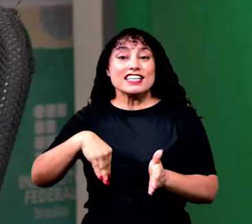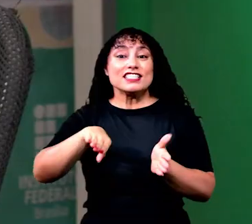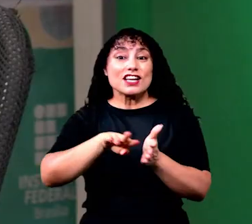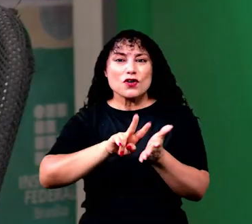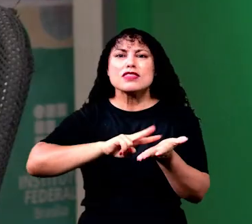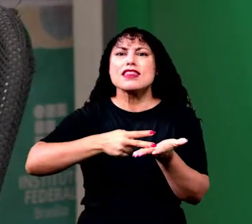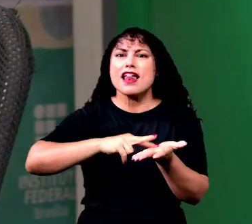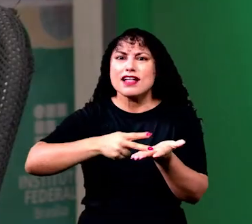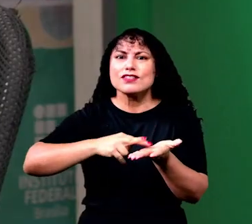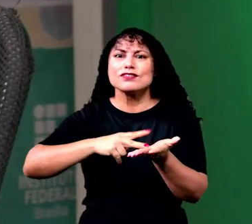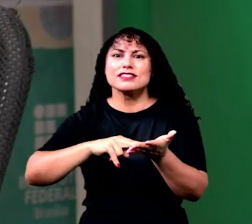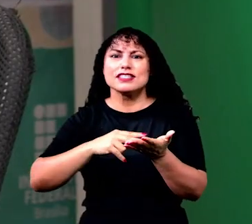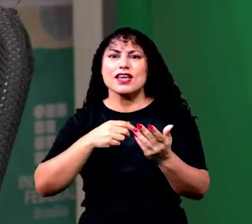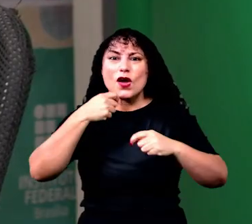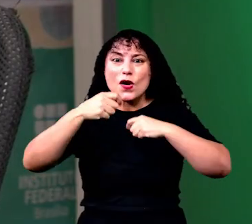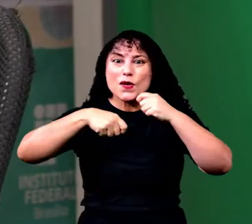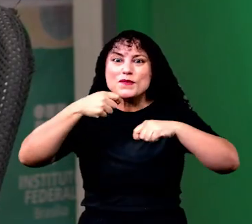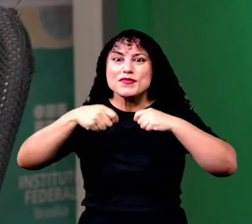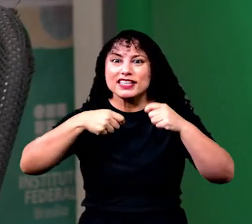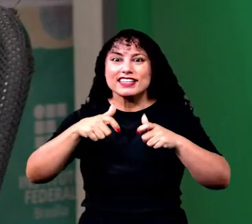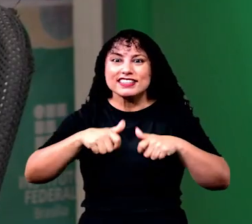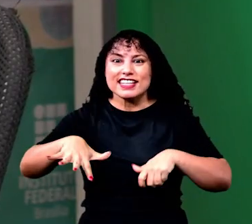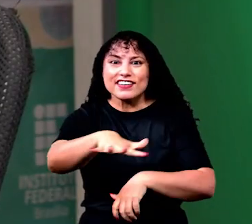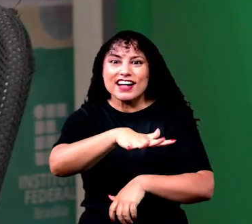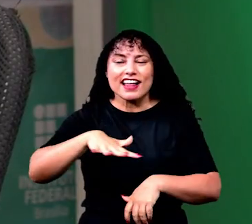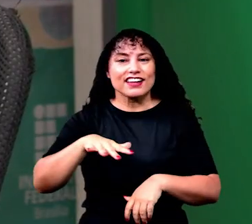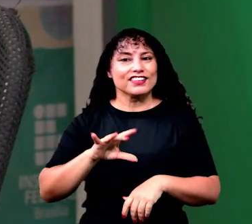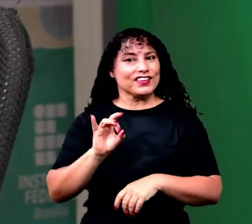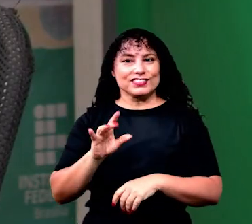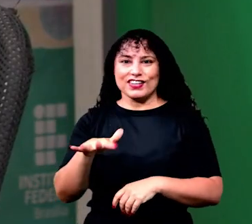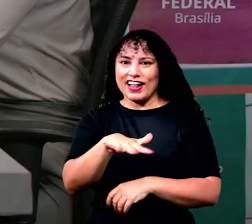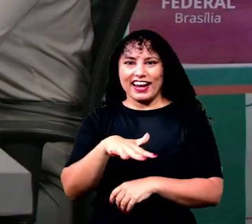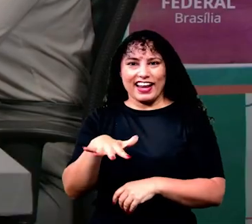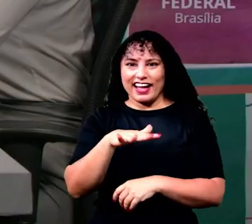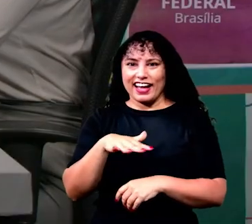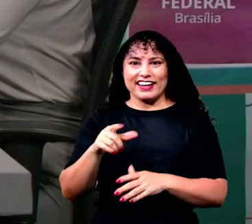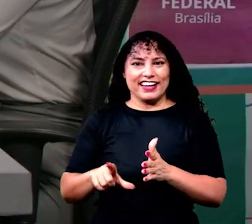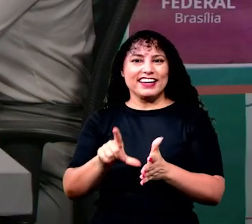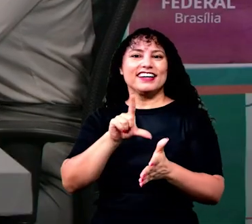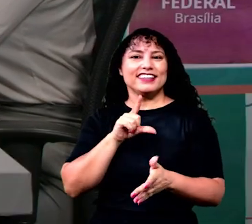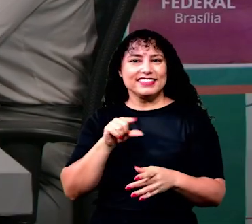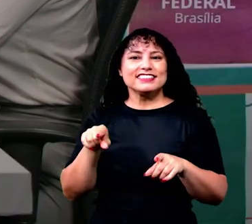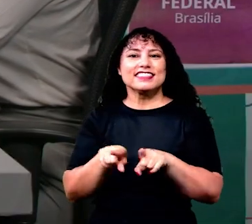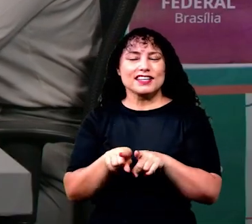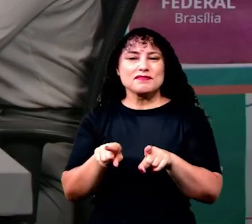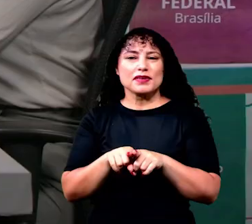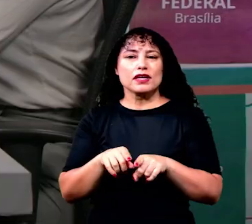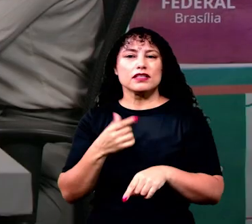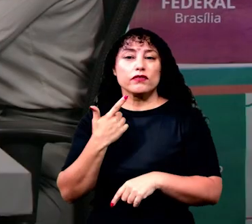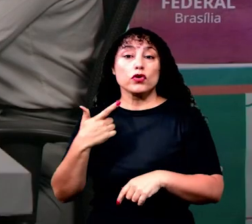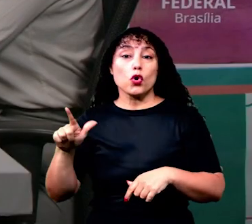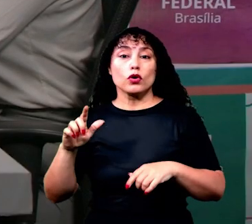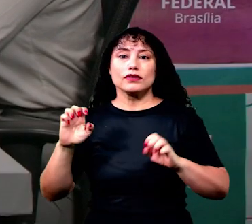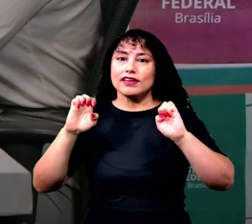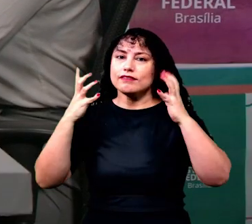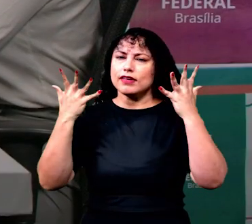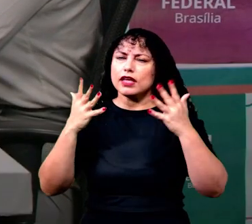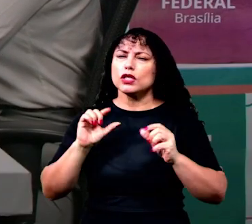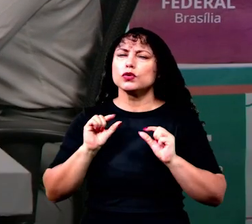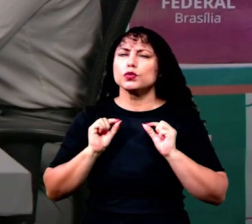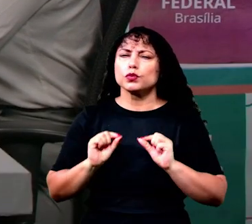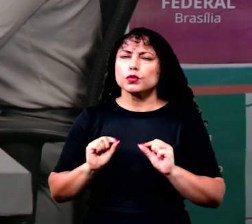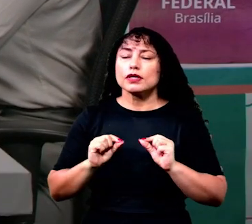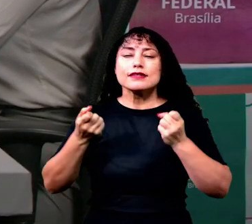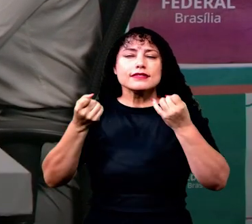Você chegou a traduzir algum alimento que estava lá? Não só lá, mas antes também a gente teve outro